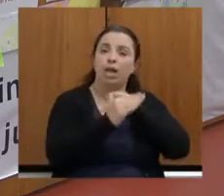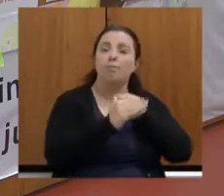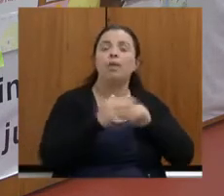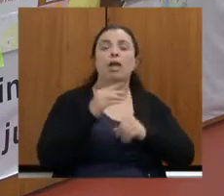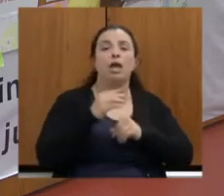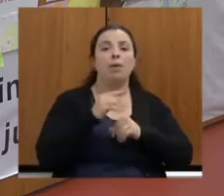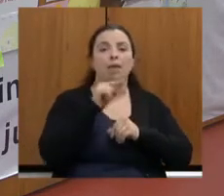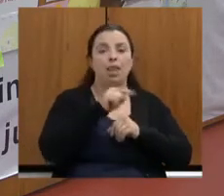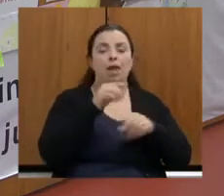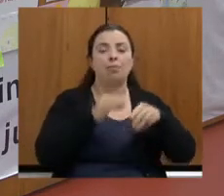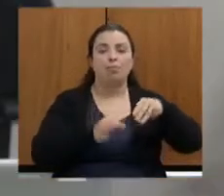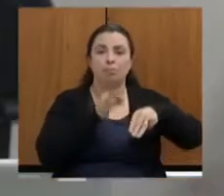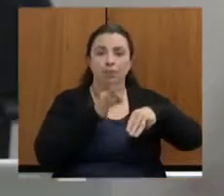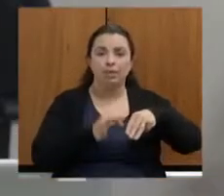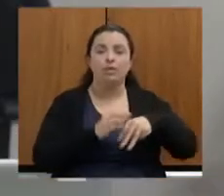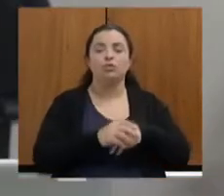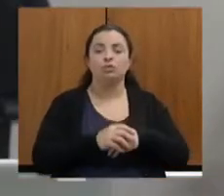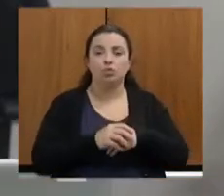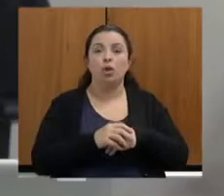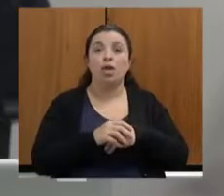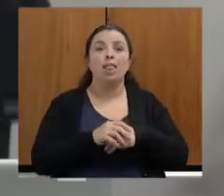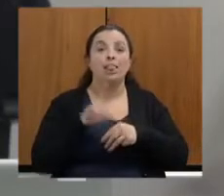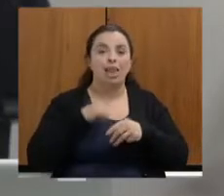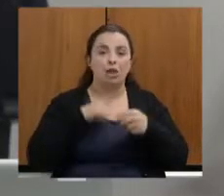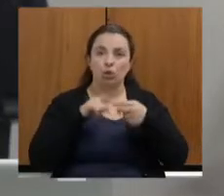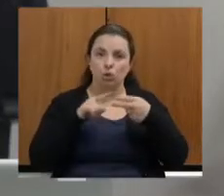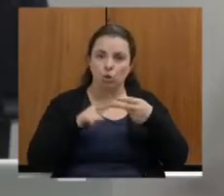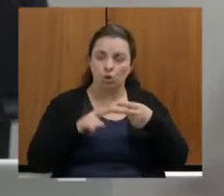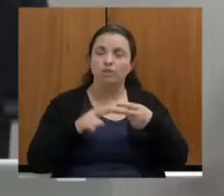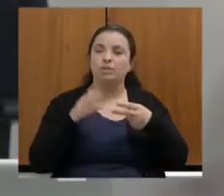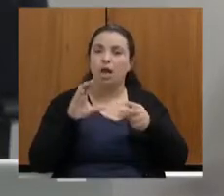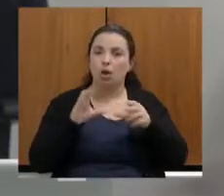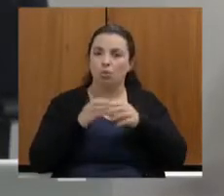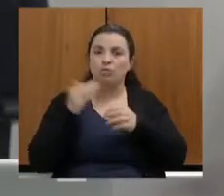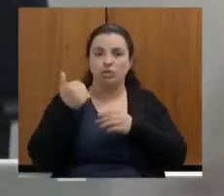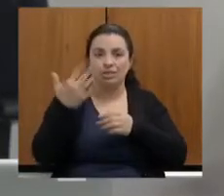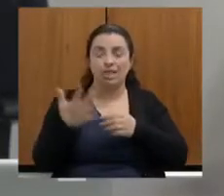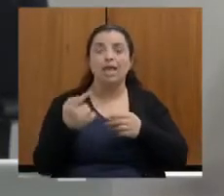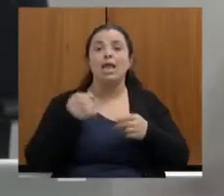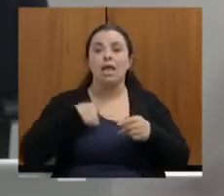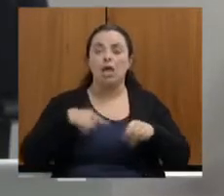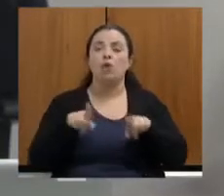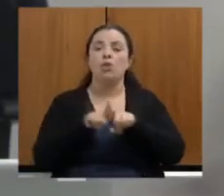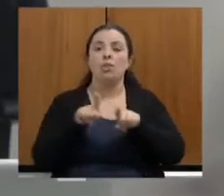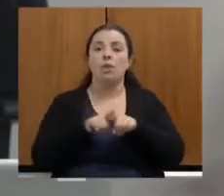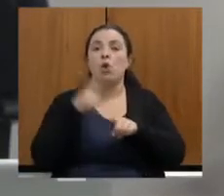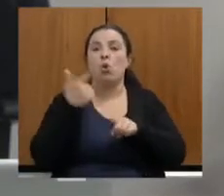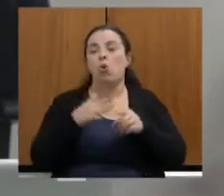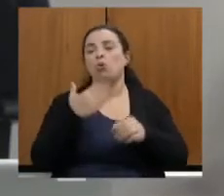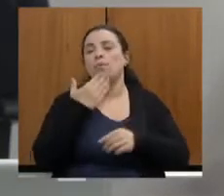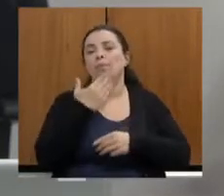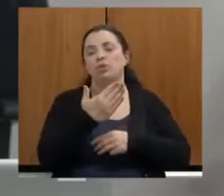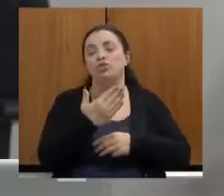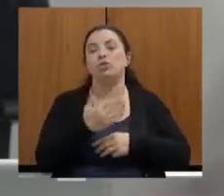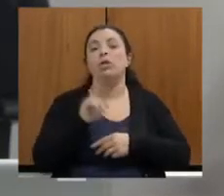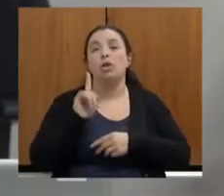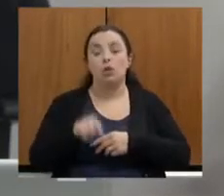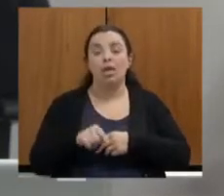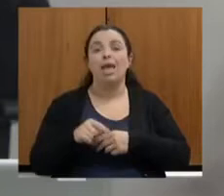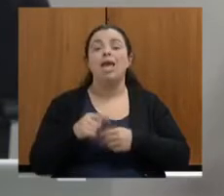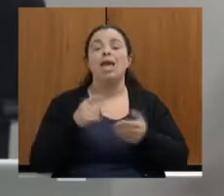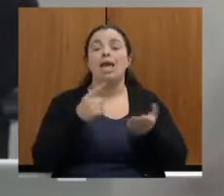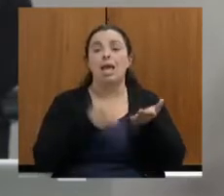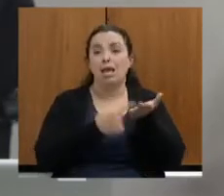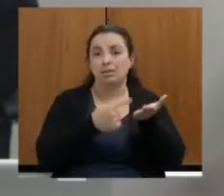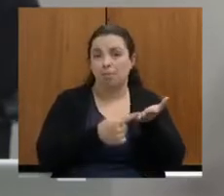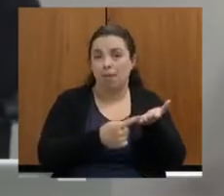sendo feito pela comissão externa eu vou encaminhar é um vou acrescentar um terceiro pedido que a repactuação